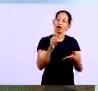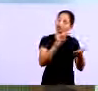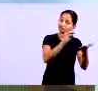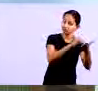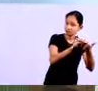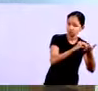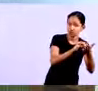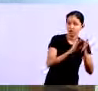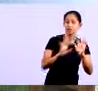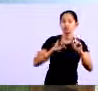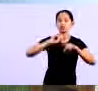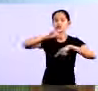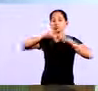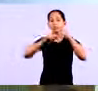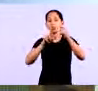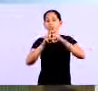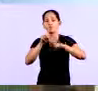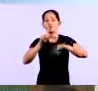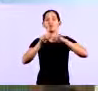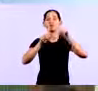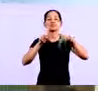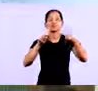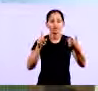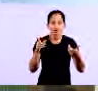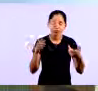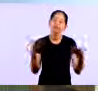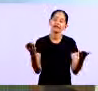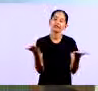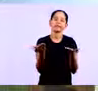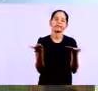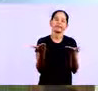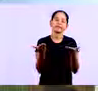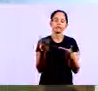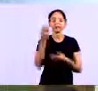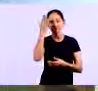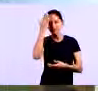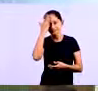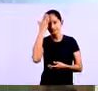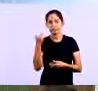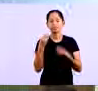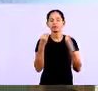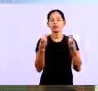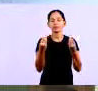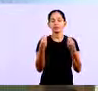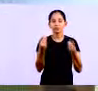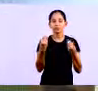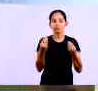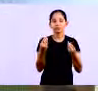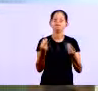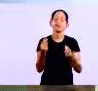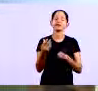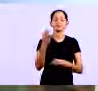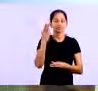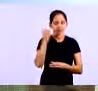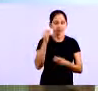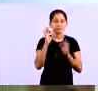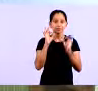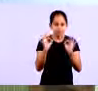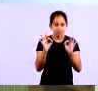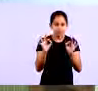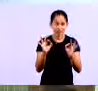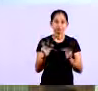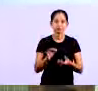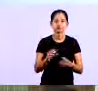você vai saber ao final qual saldo que você tem e o que você pode fazer ou não porque é a partir do seu saldo que você sabe o você pode pagar e como é que você vai pagar